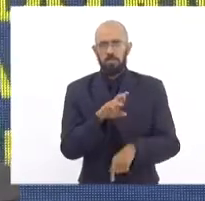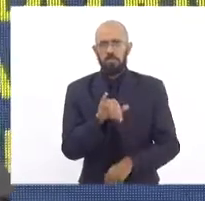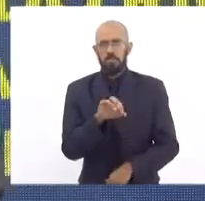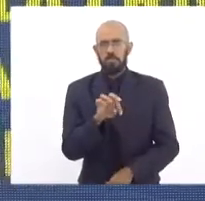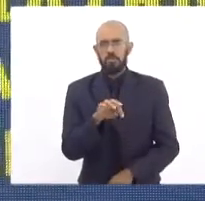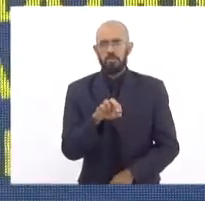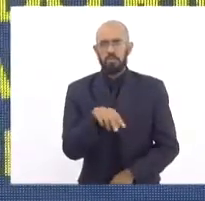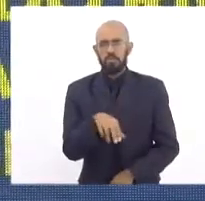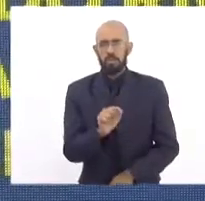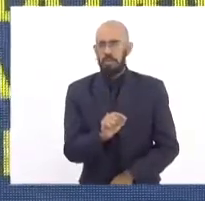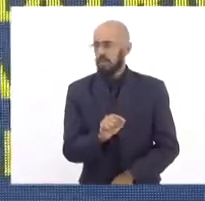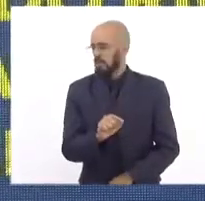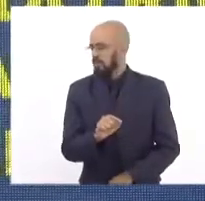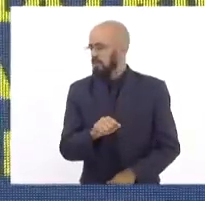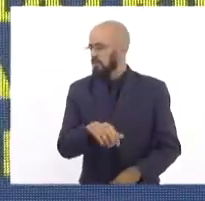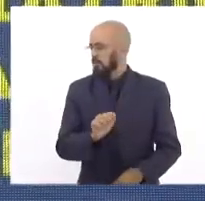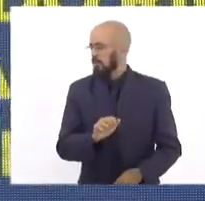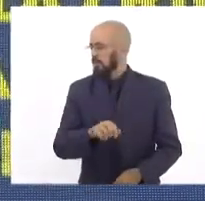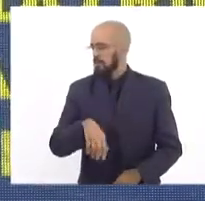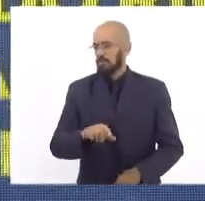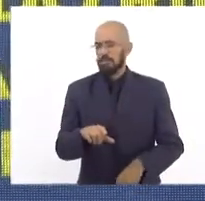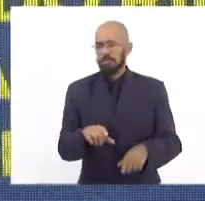Cristina da